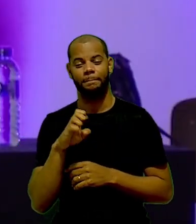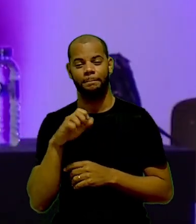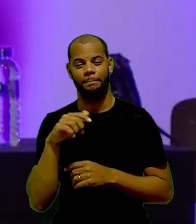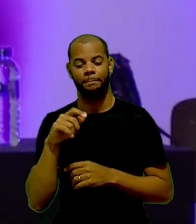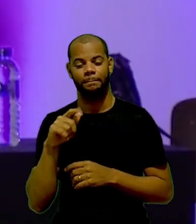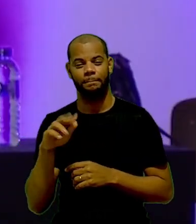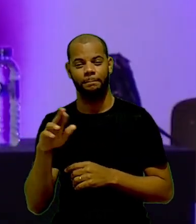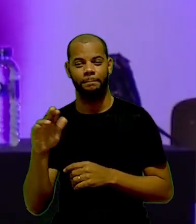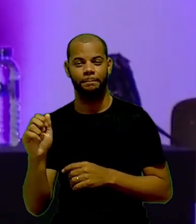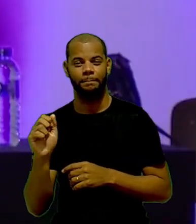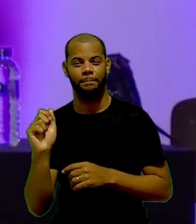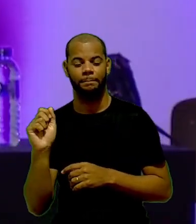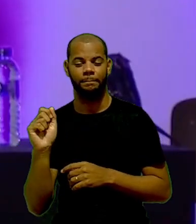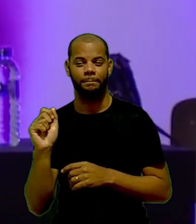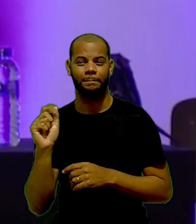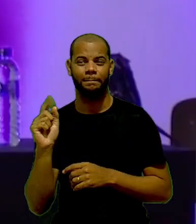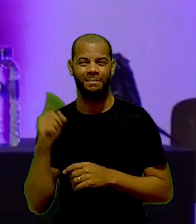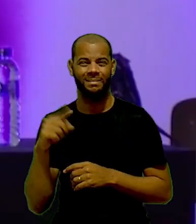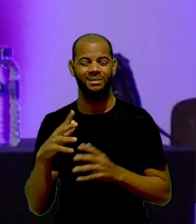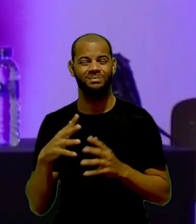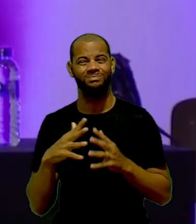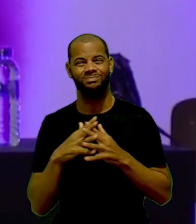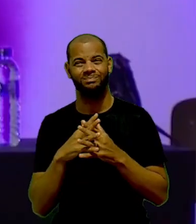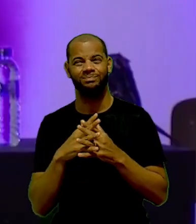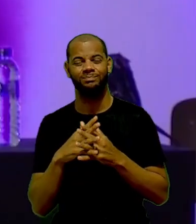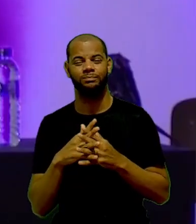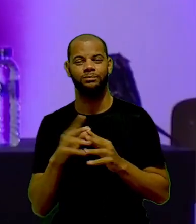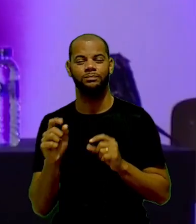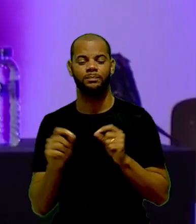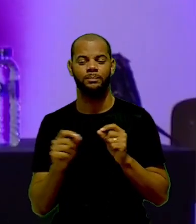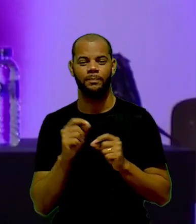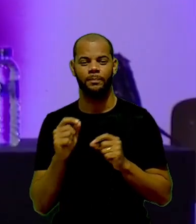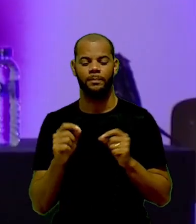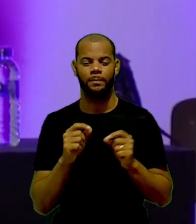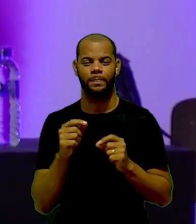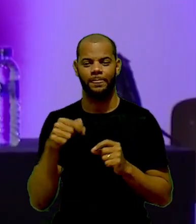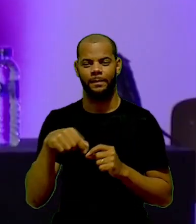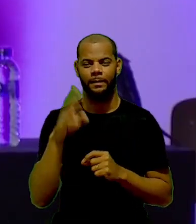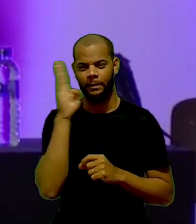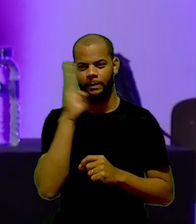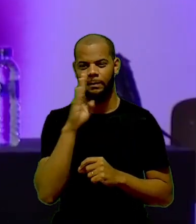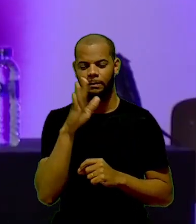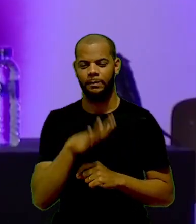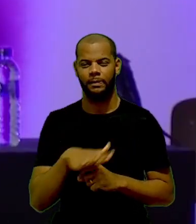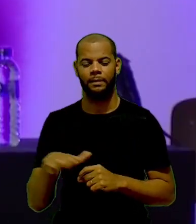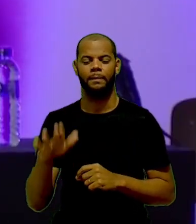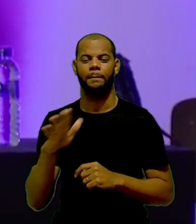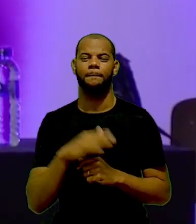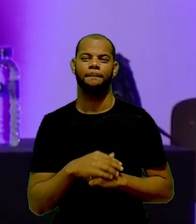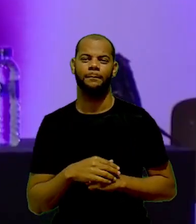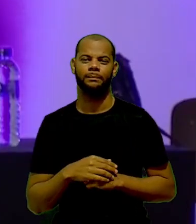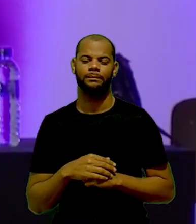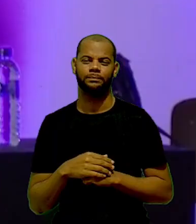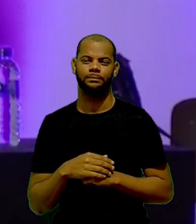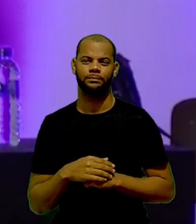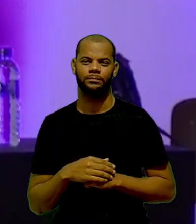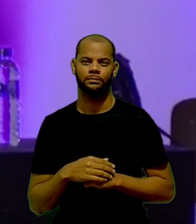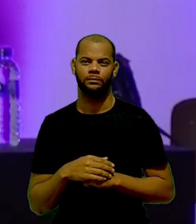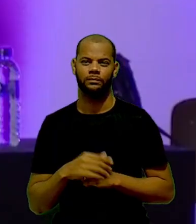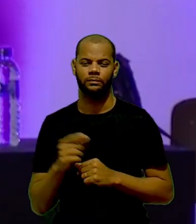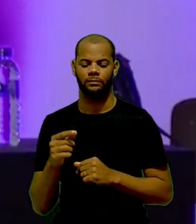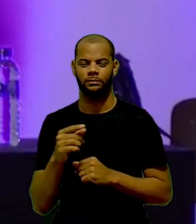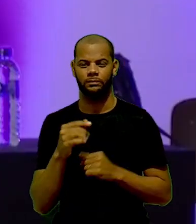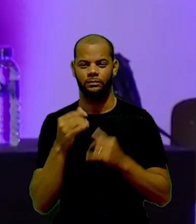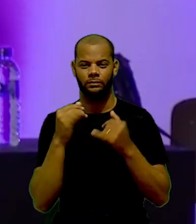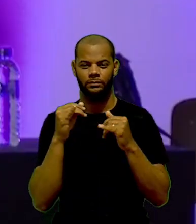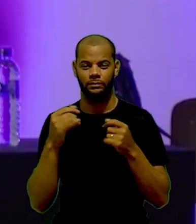extremamente complicada para a operação do sistema elétrico brasileiro. o sistema elétrico brasileiro